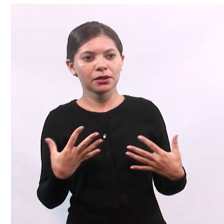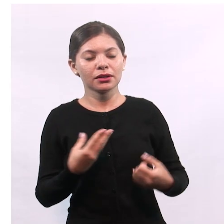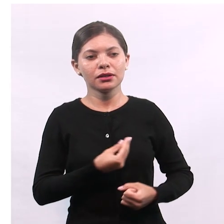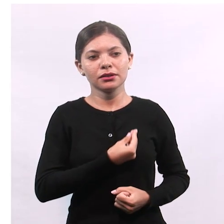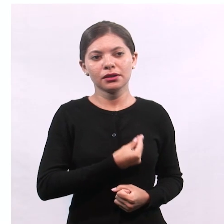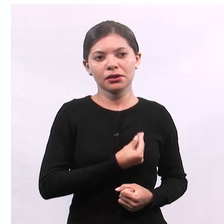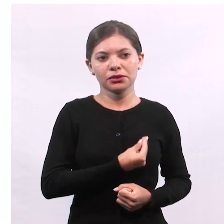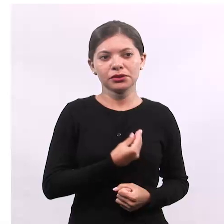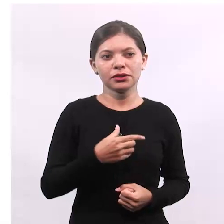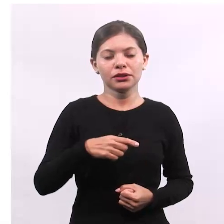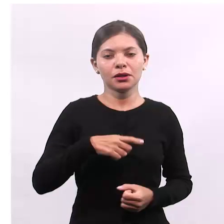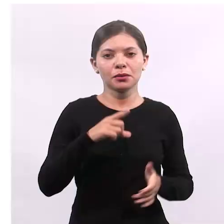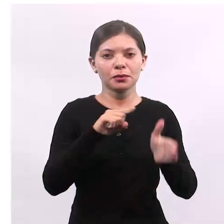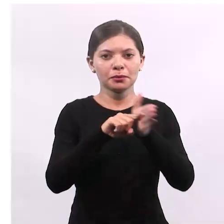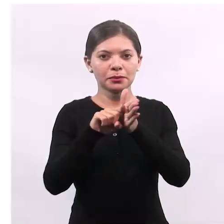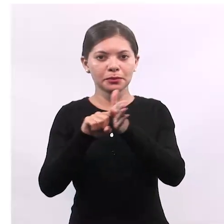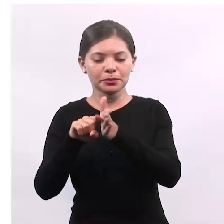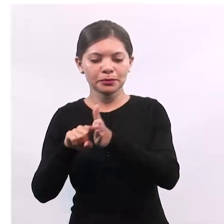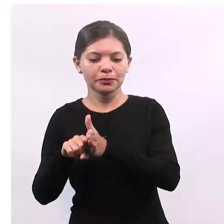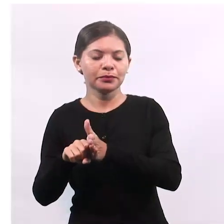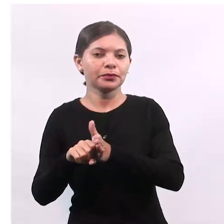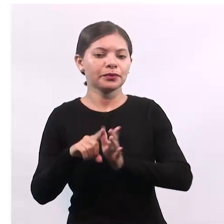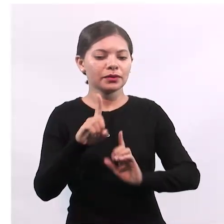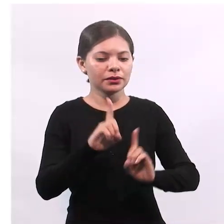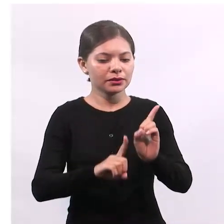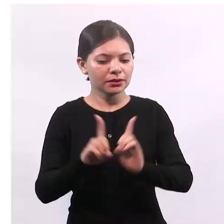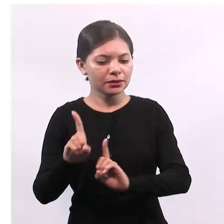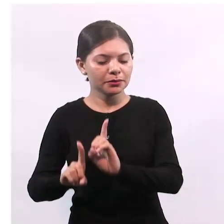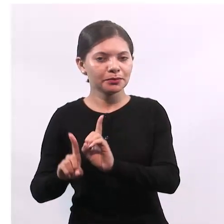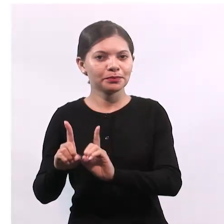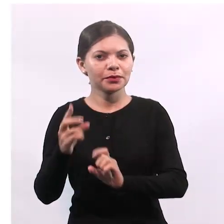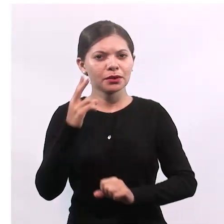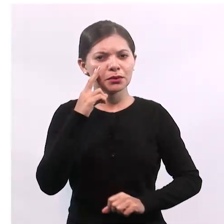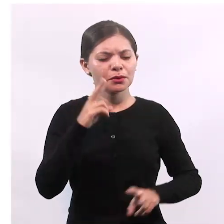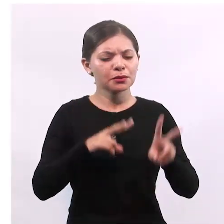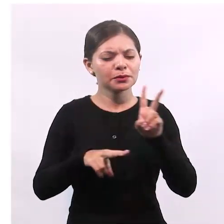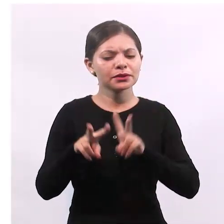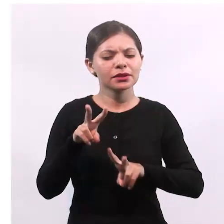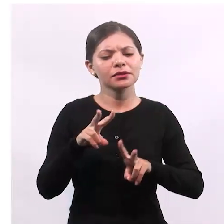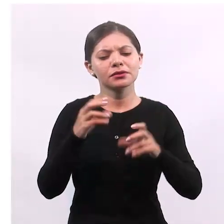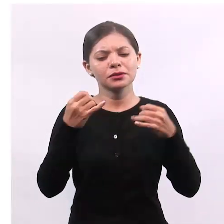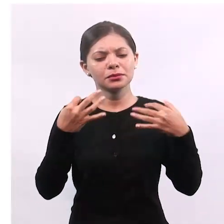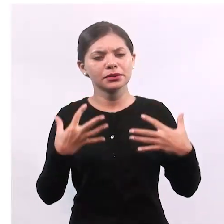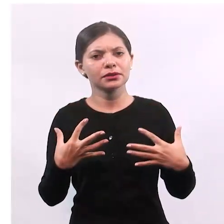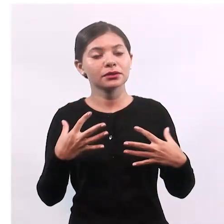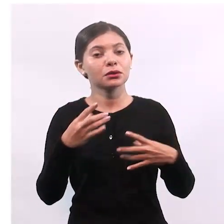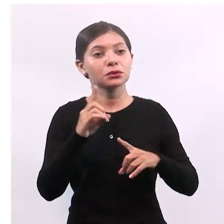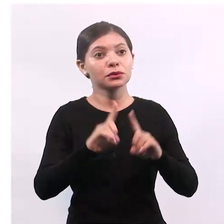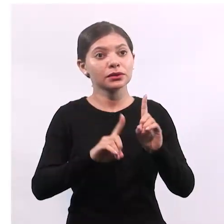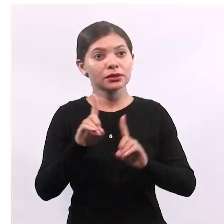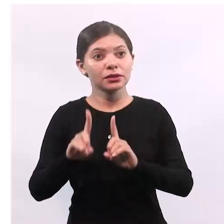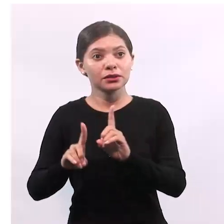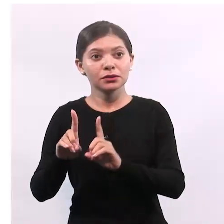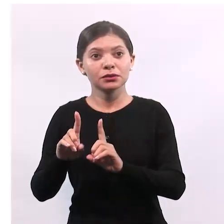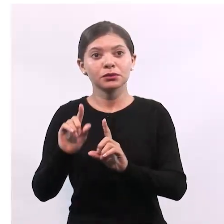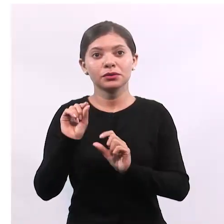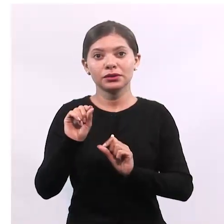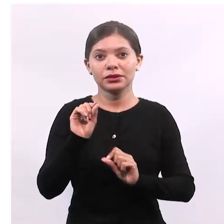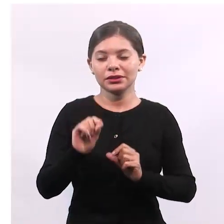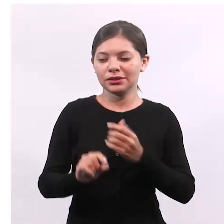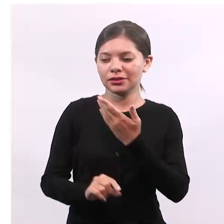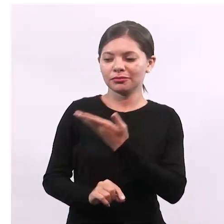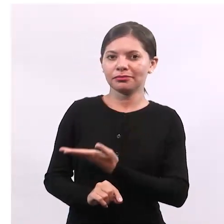que a gente tem uma pesquisa censitária então observe a descrição do censo que ele diz que é um